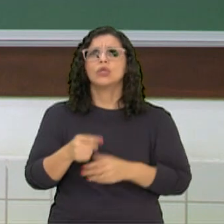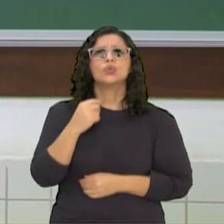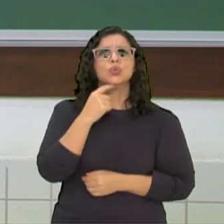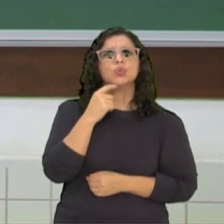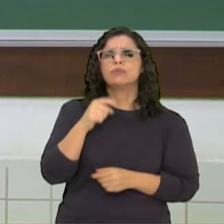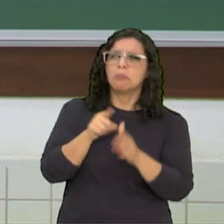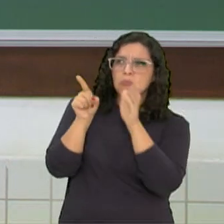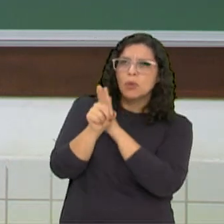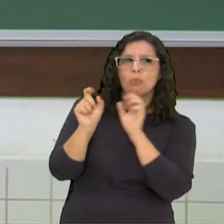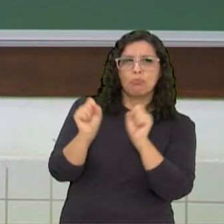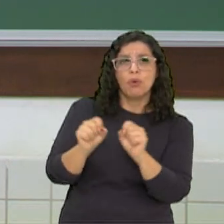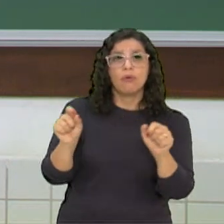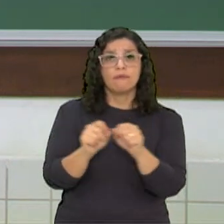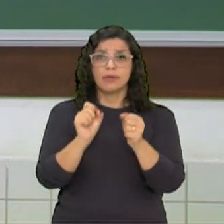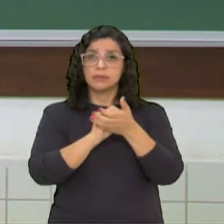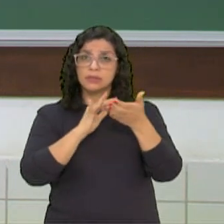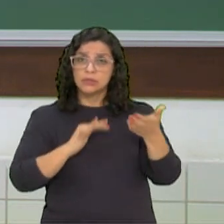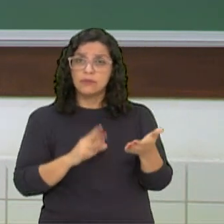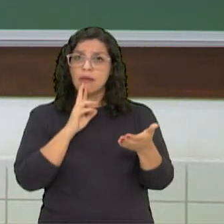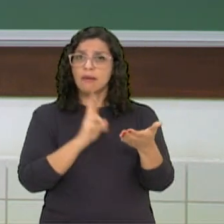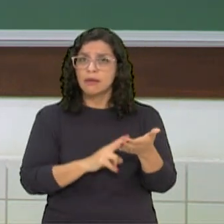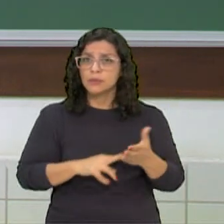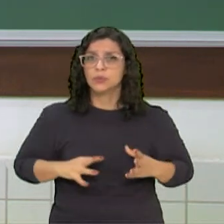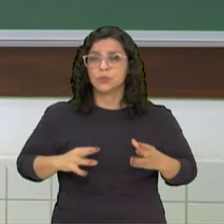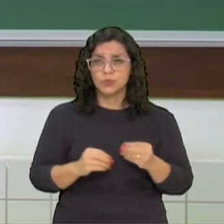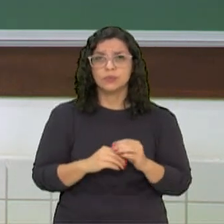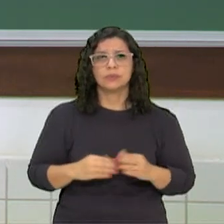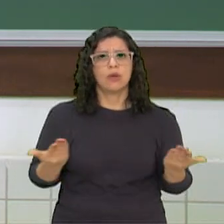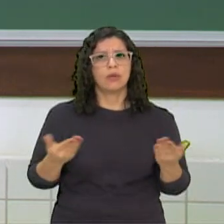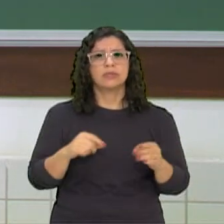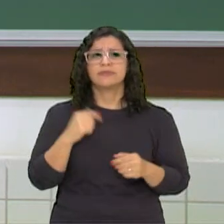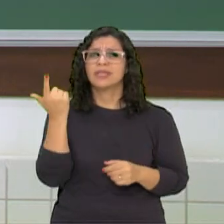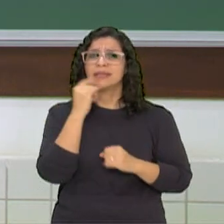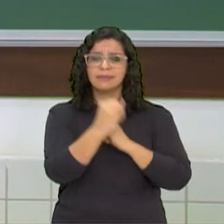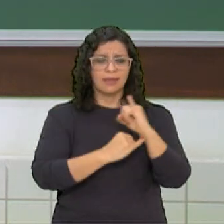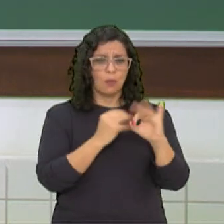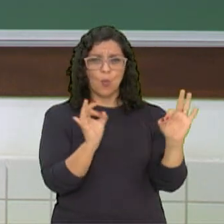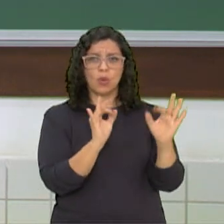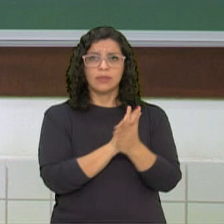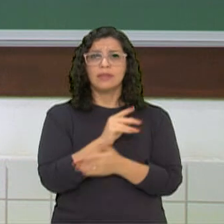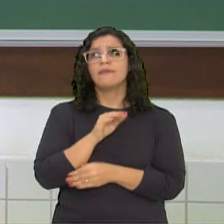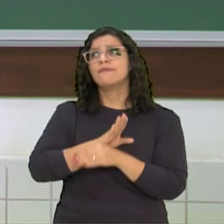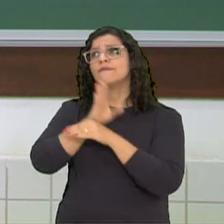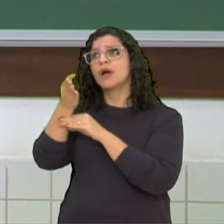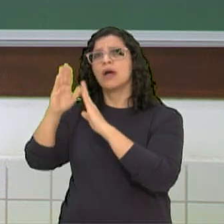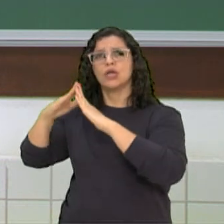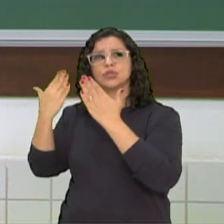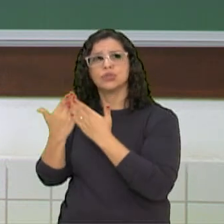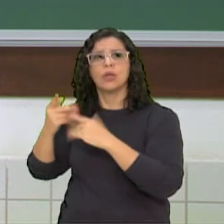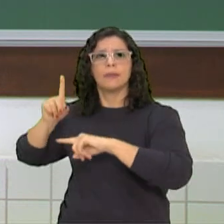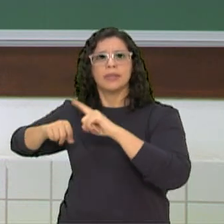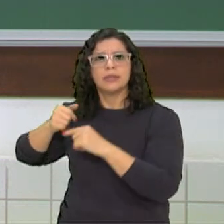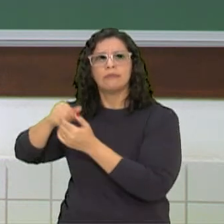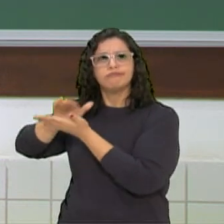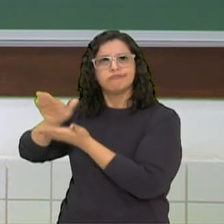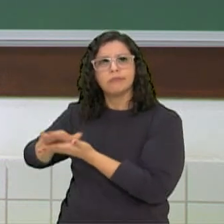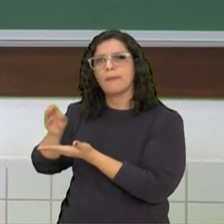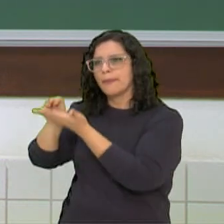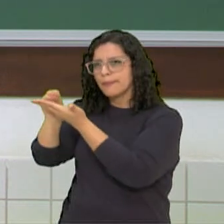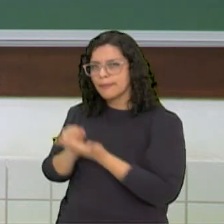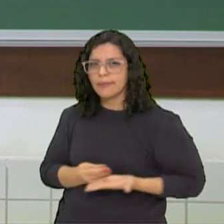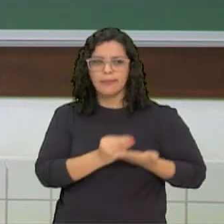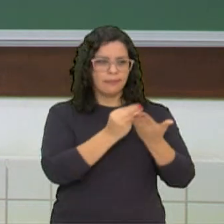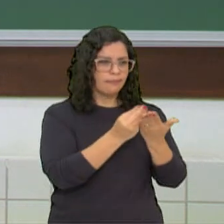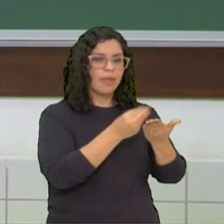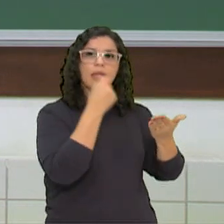que você tiver, realize os exercícios, né? Caso você não tenha acesso, você pode ir até a escola, buscar material, né, que